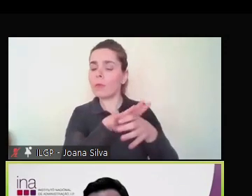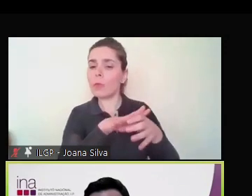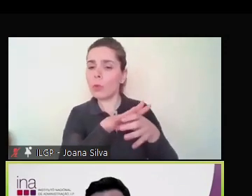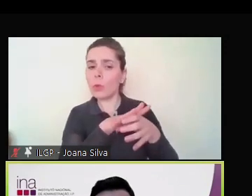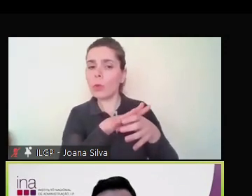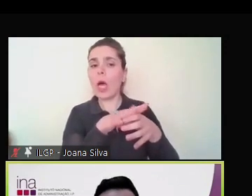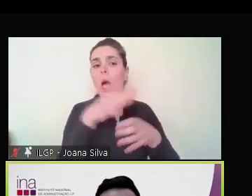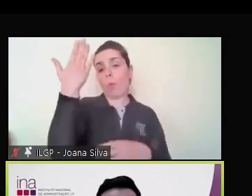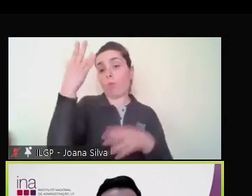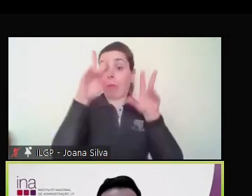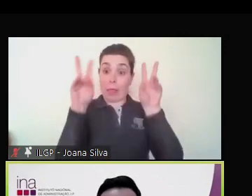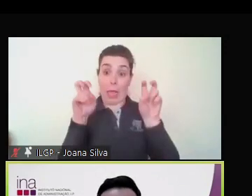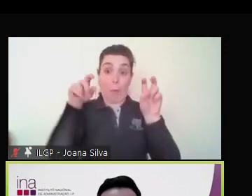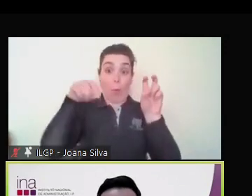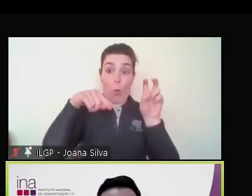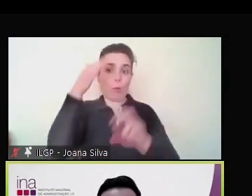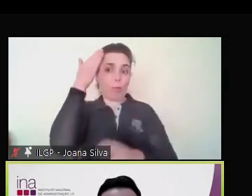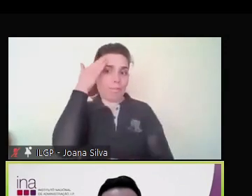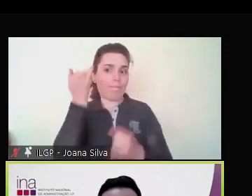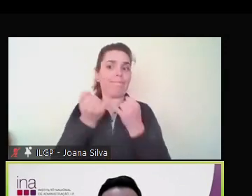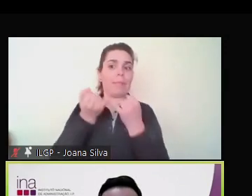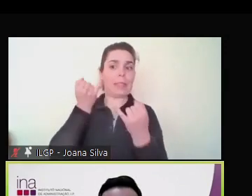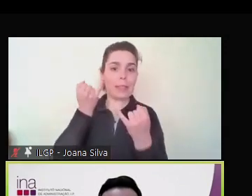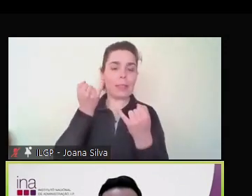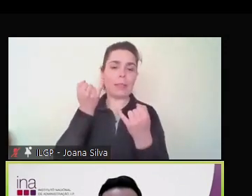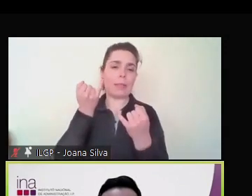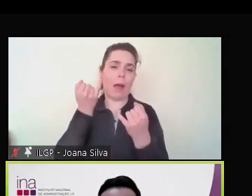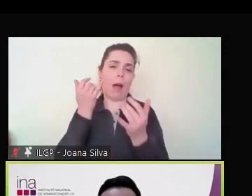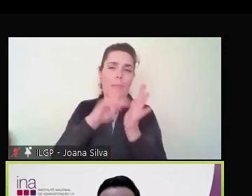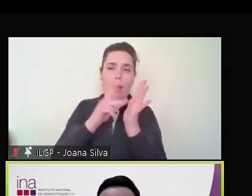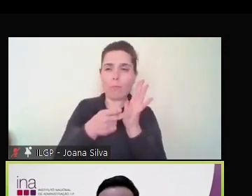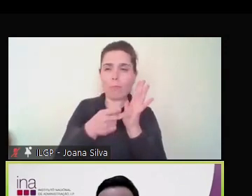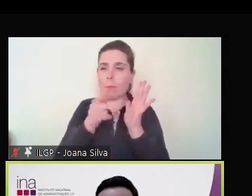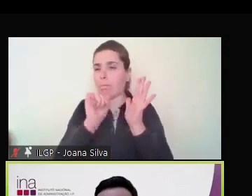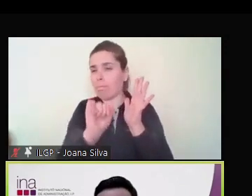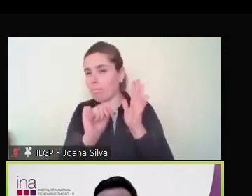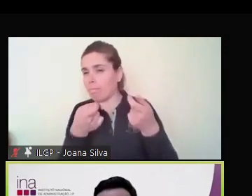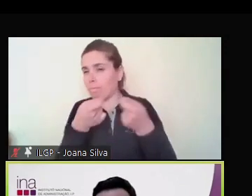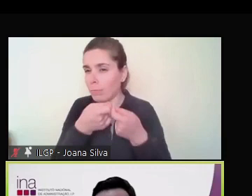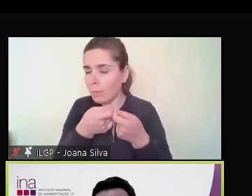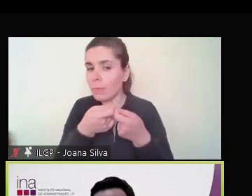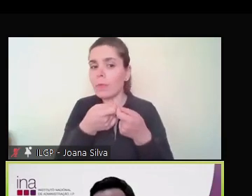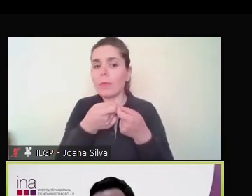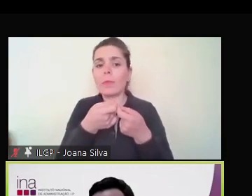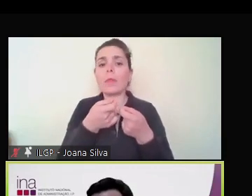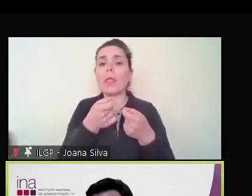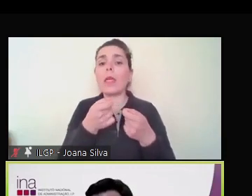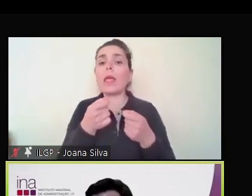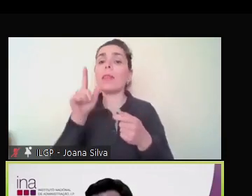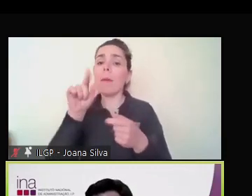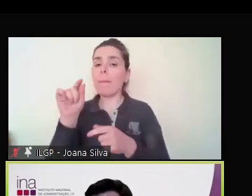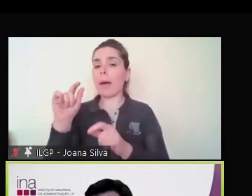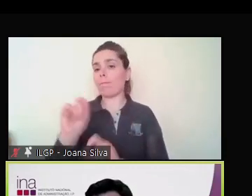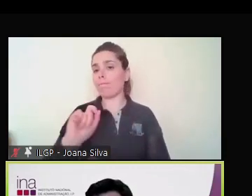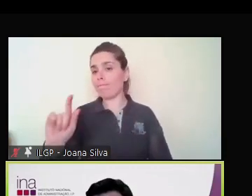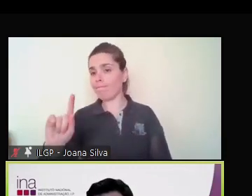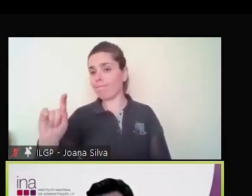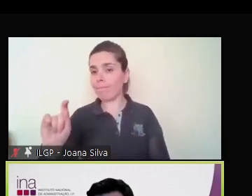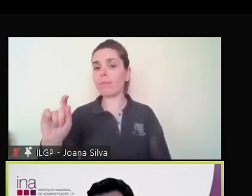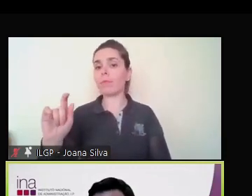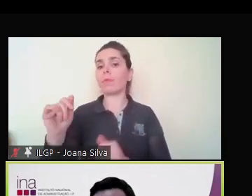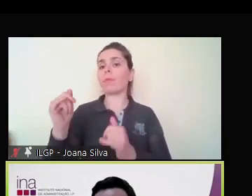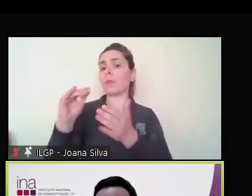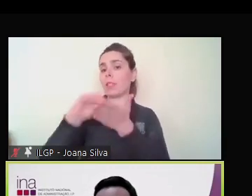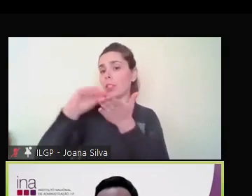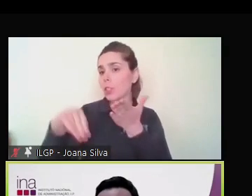competências digitais, e aqui conseguem consultar o detalhe. As inscrições, para quem está mais familiarizado,